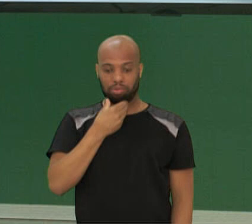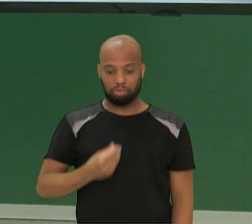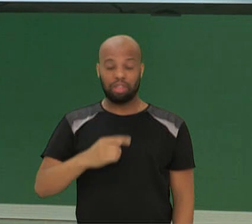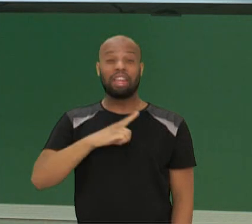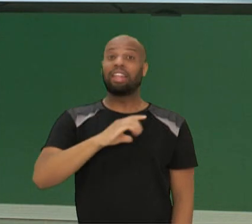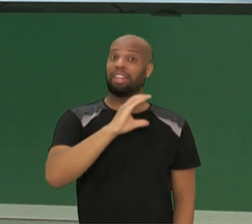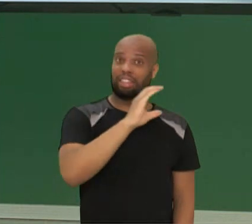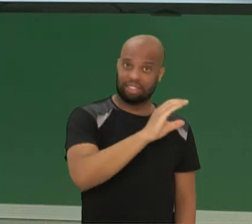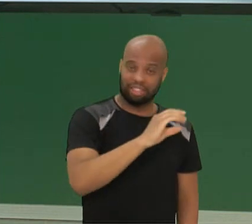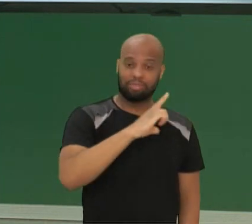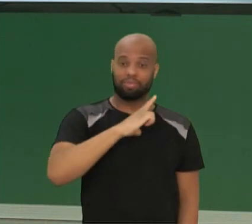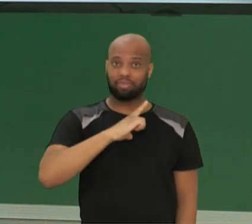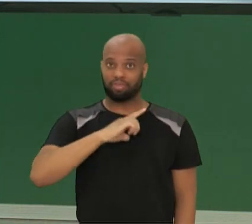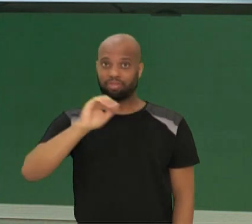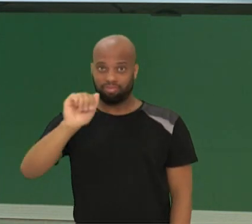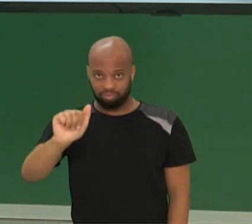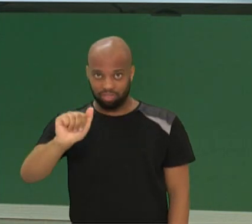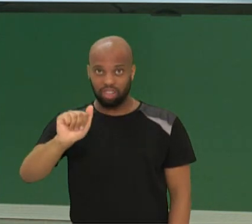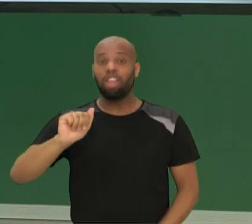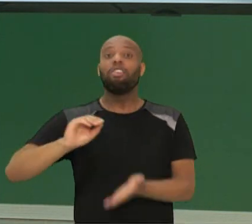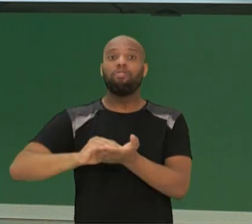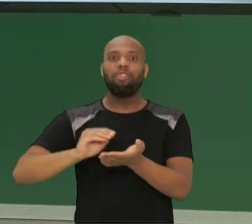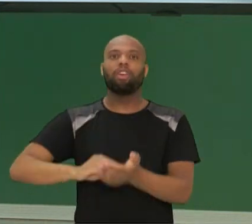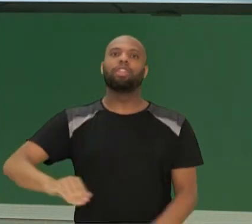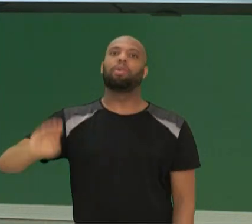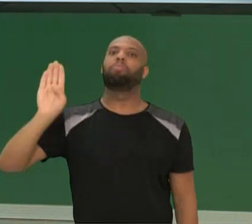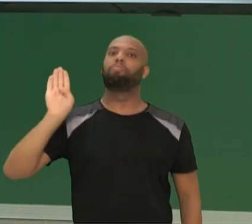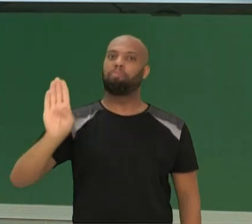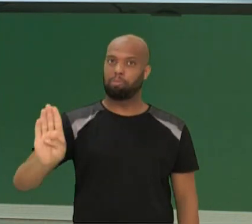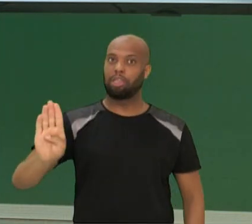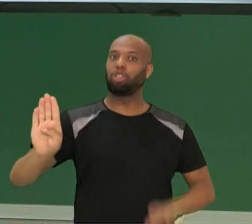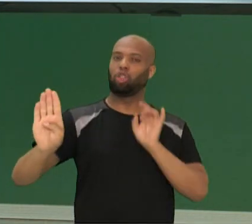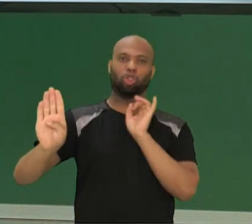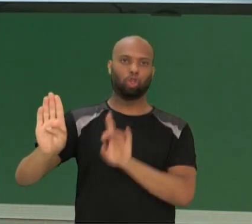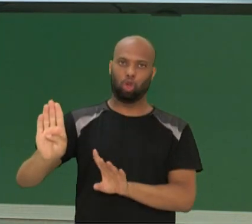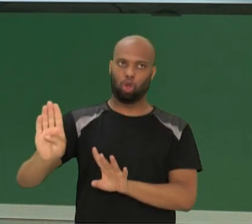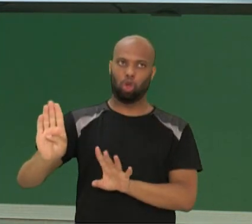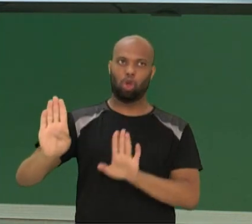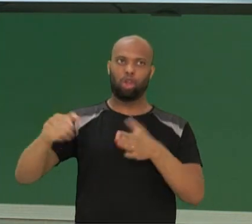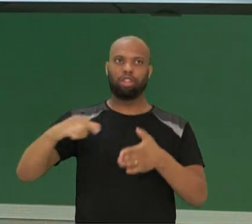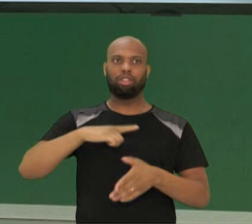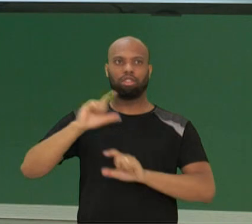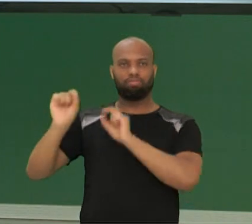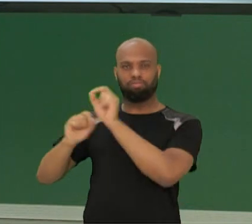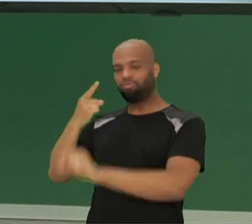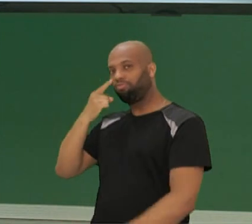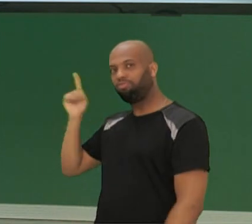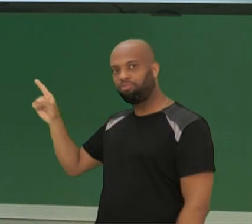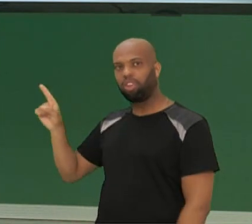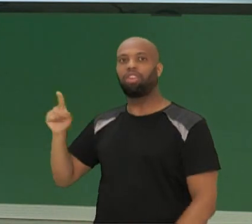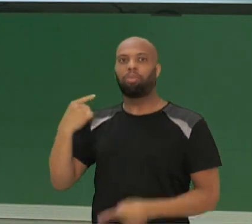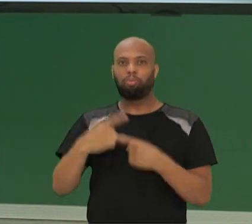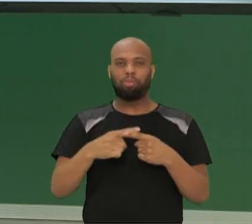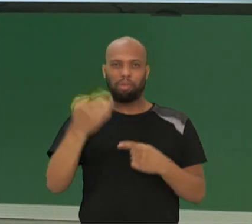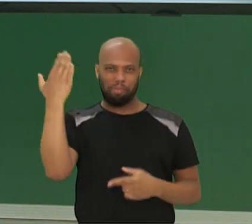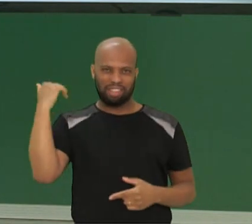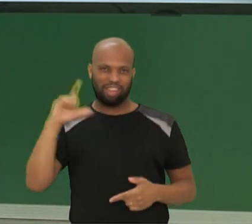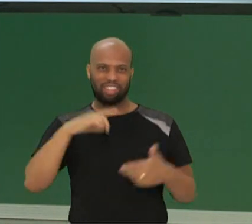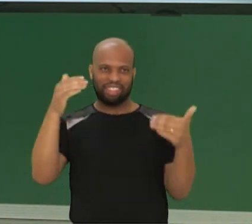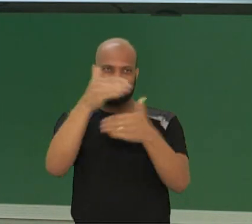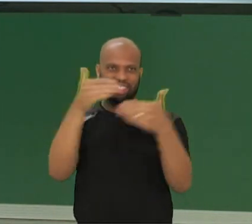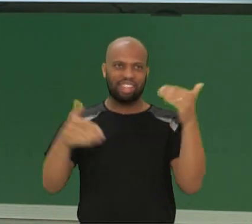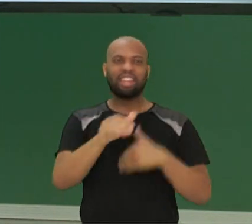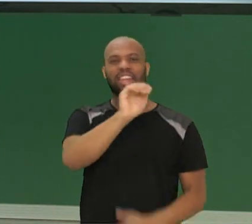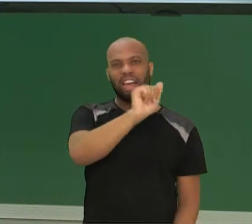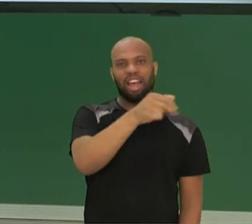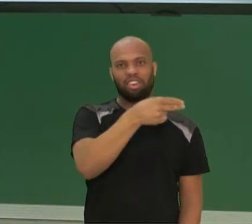valor de B, e tem o valor de C, de A e está faltando o valor de B. Aqui eu deixei, né, como era da tela anterior, o valor de